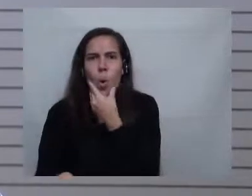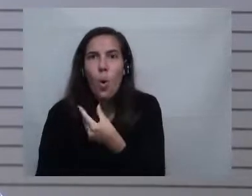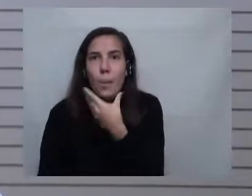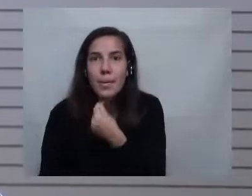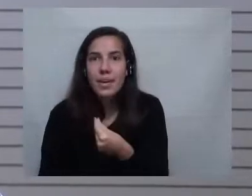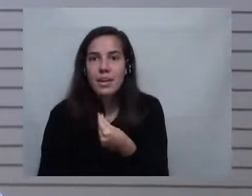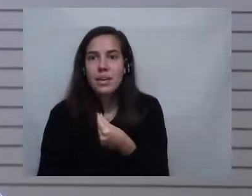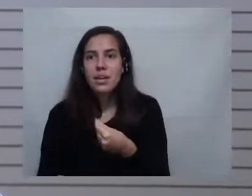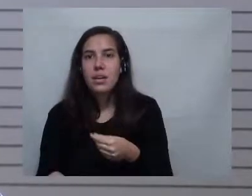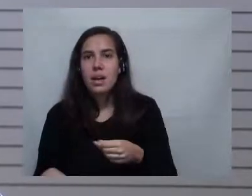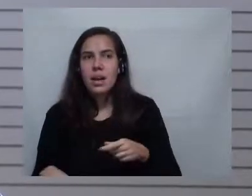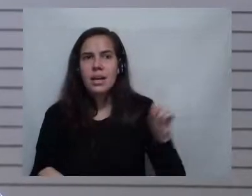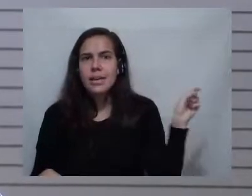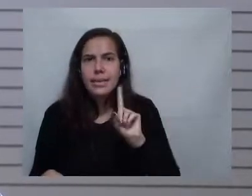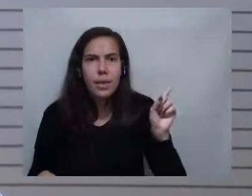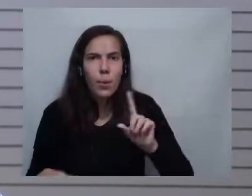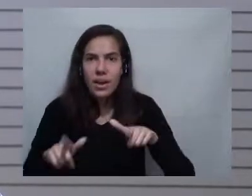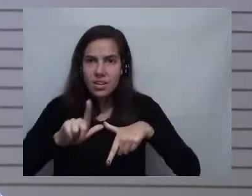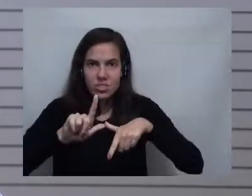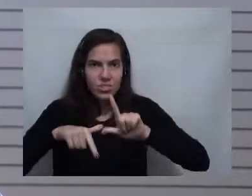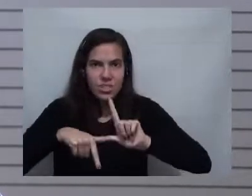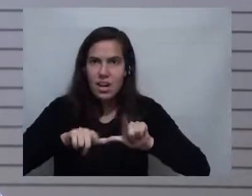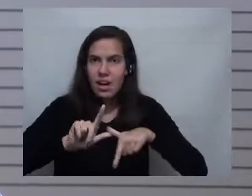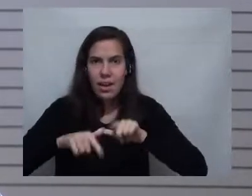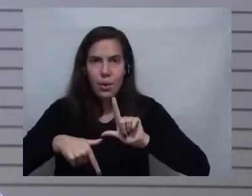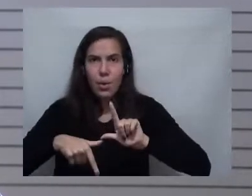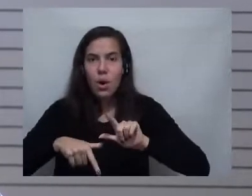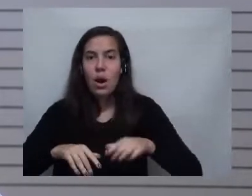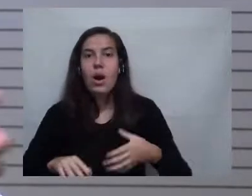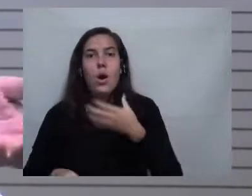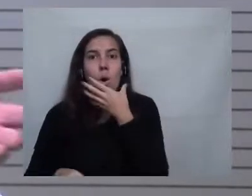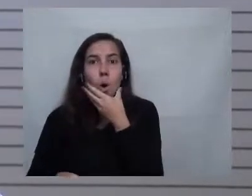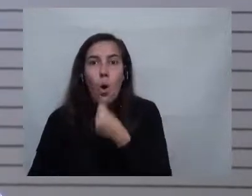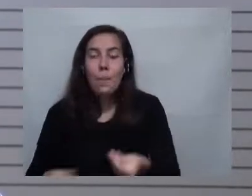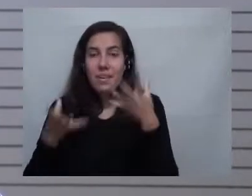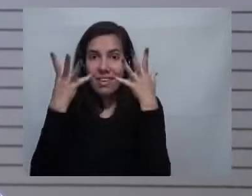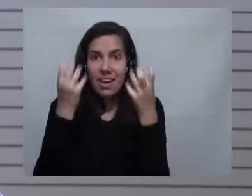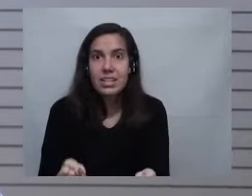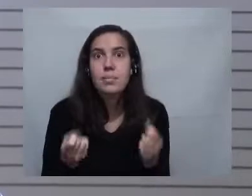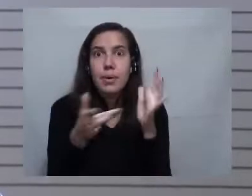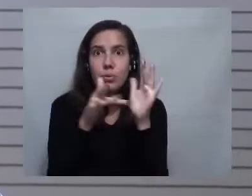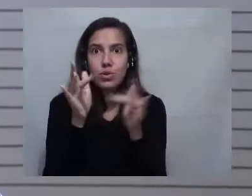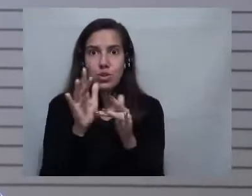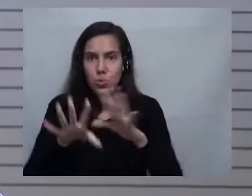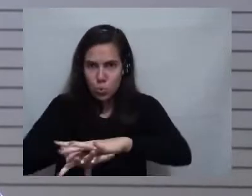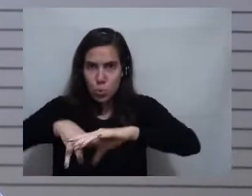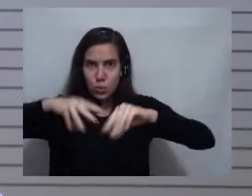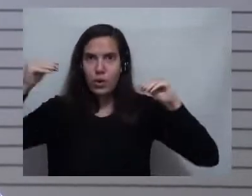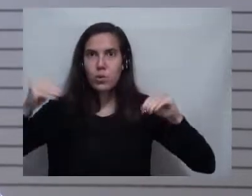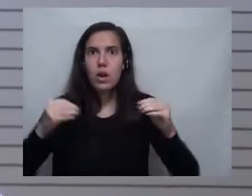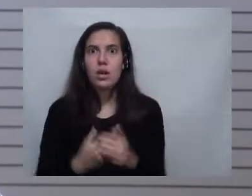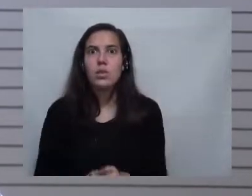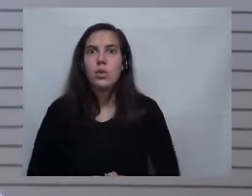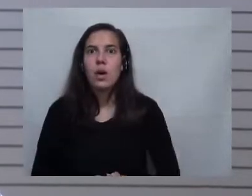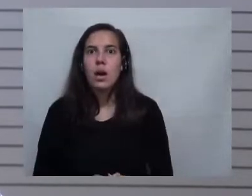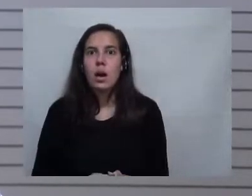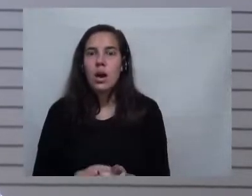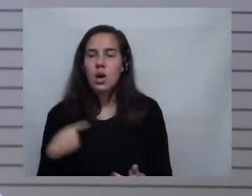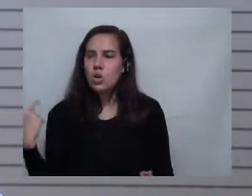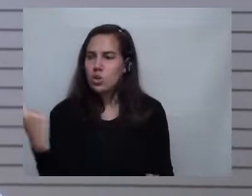Israel Oi e você não pode ler isso simplesmente como tratar do histórico para acertar foi